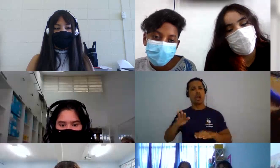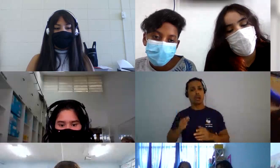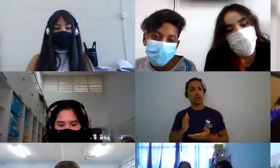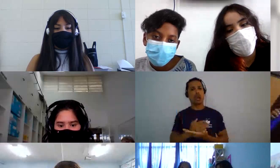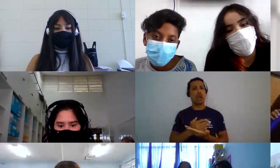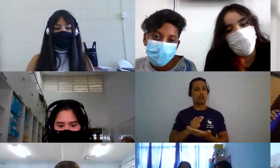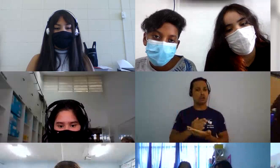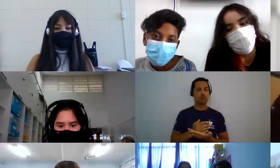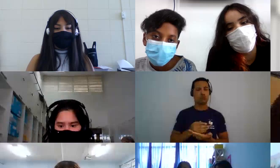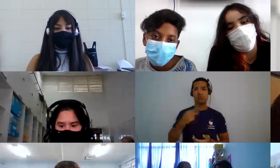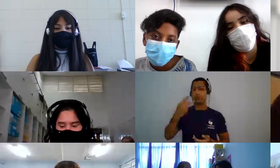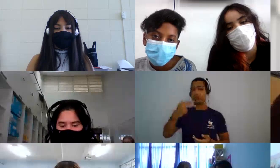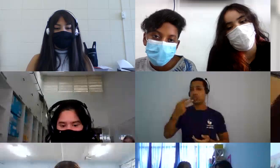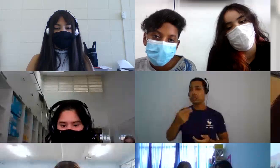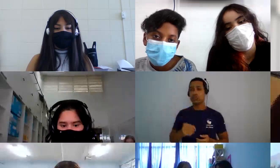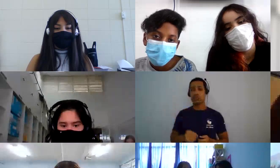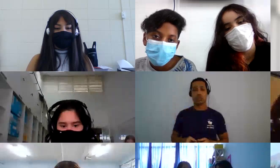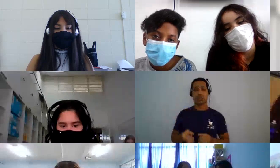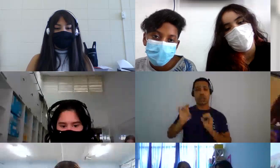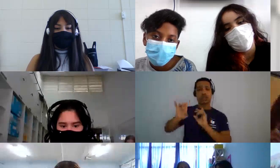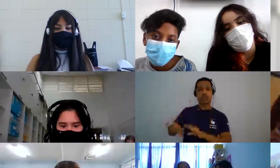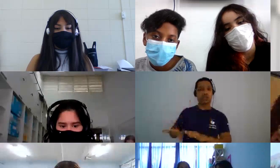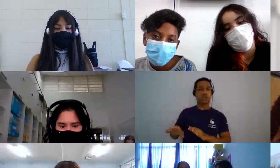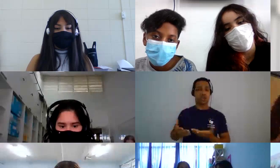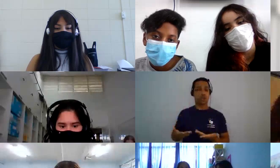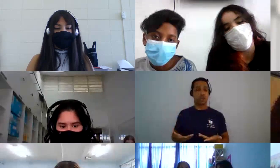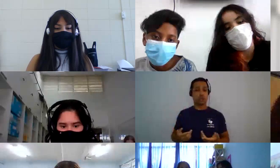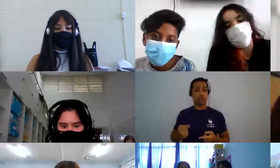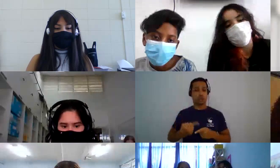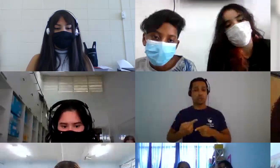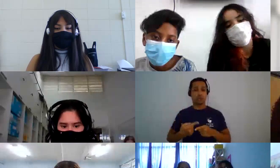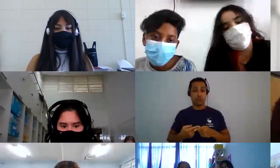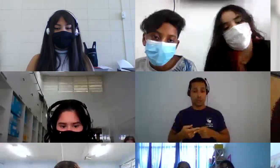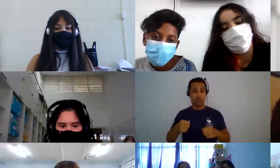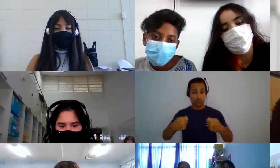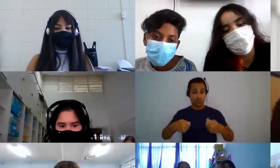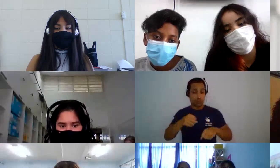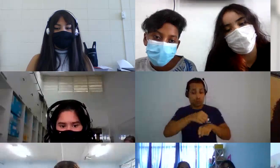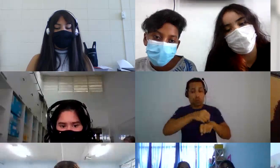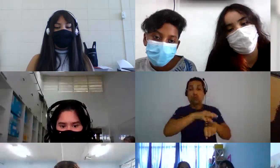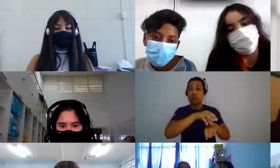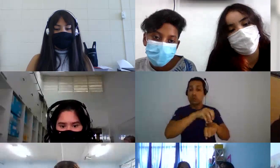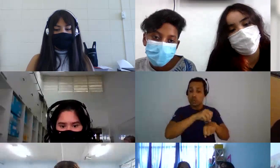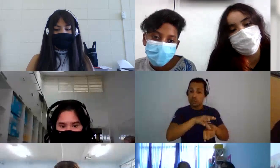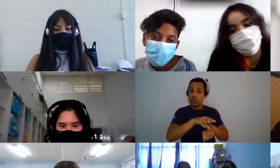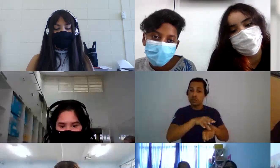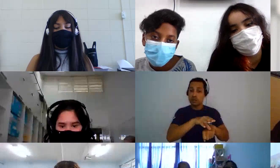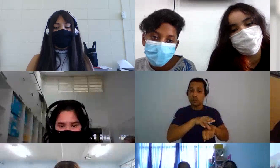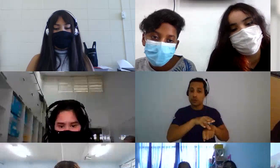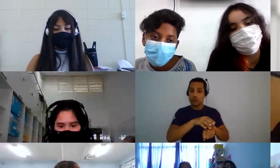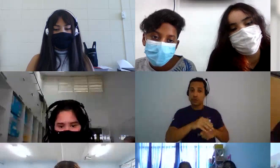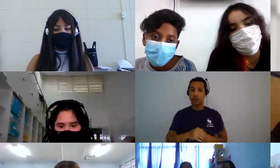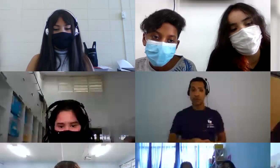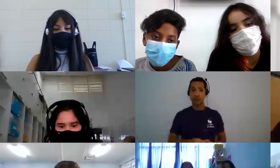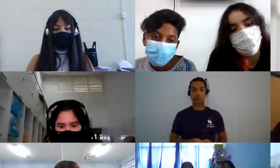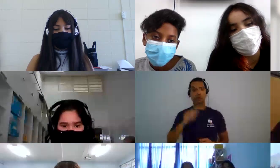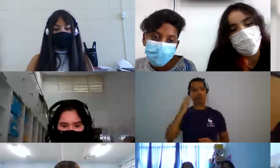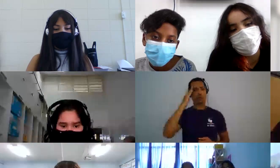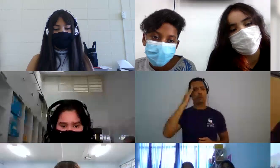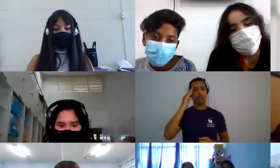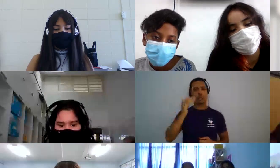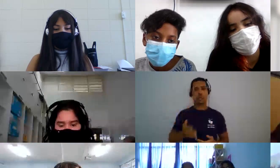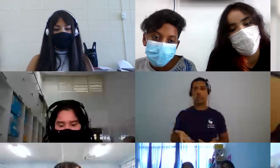não deveria nem falar. Porque a gente tem que ser mais maître do que garçom. Você entendeu, Rayane, o que eu estou te dizendo, Rayane? Às vezes a gente é garçom,